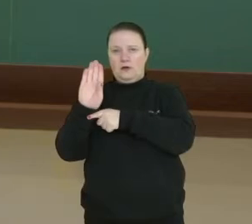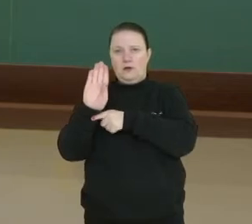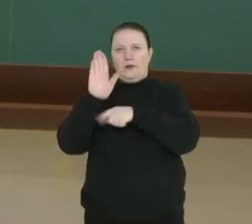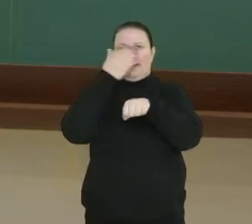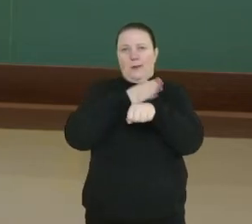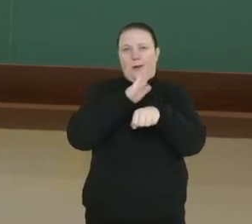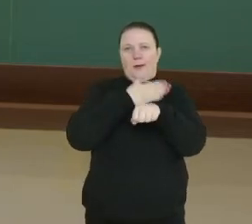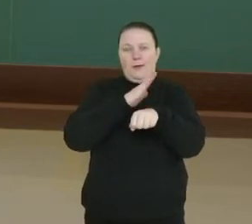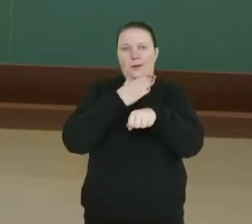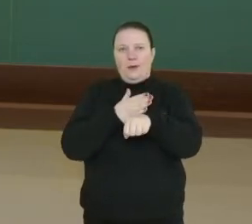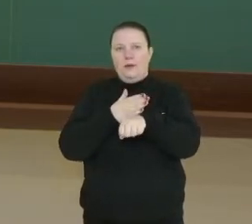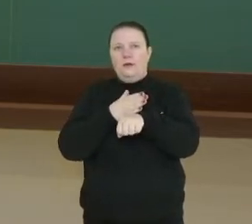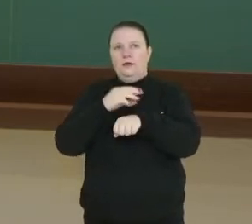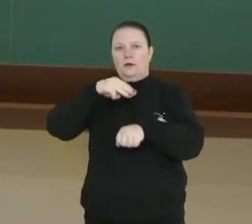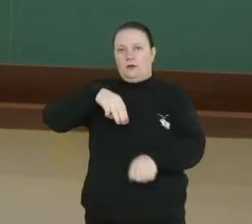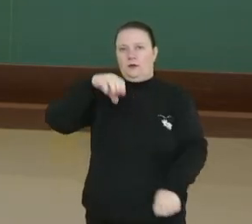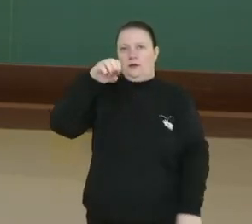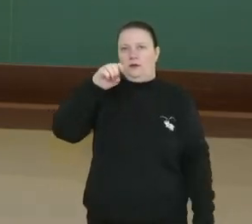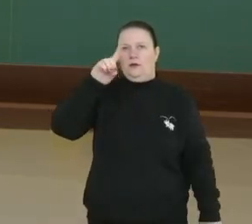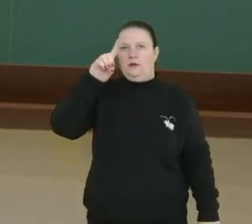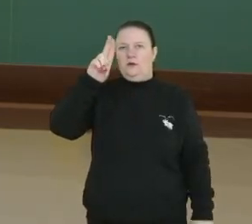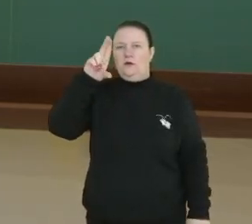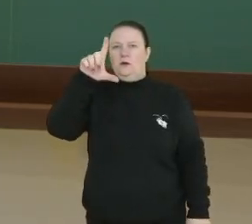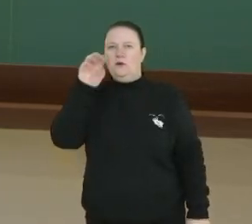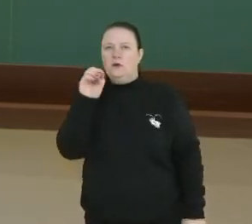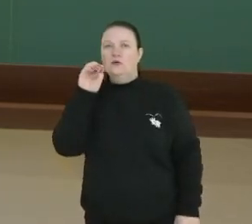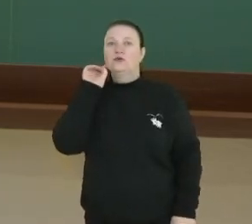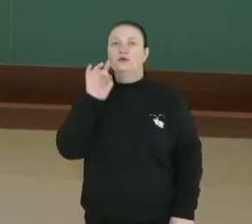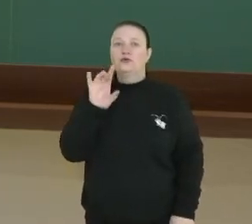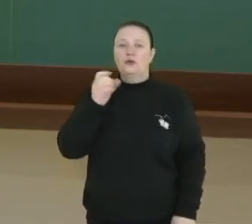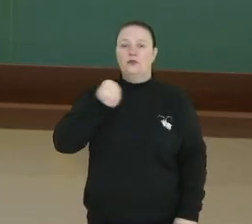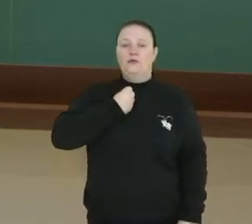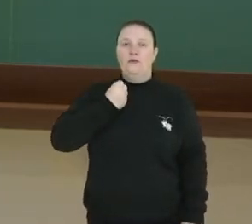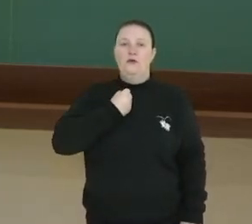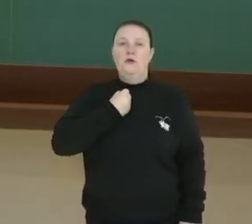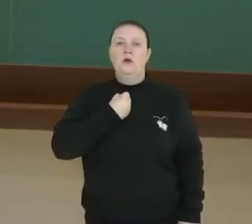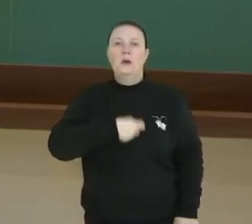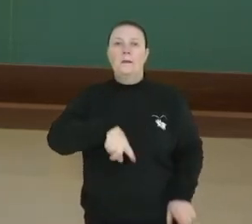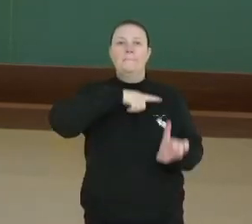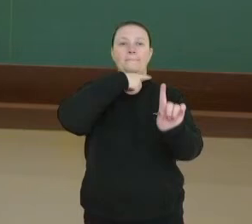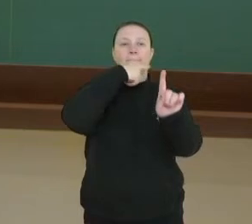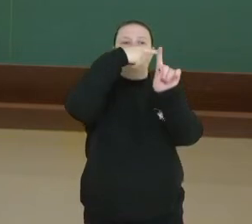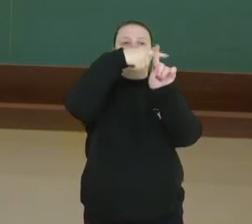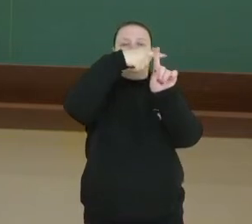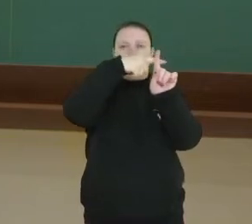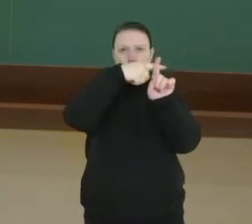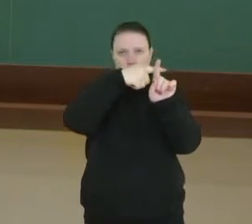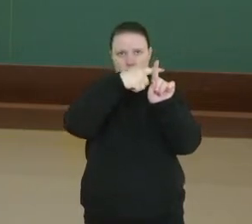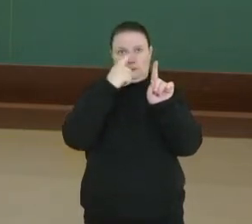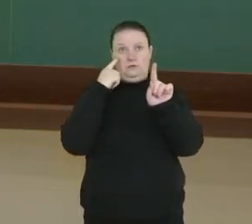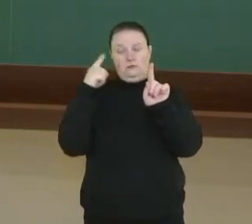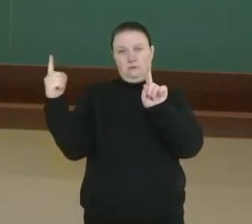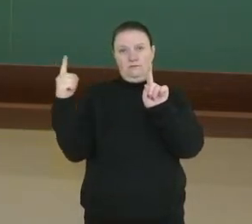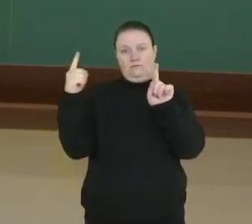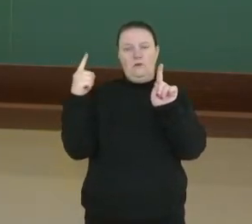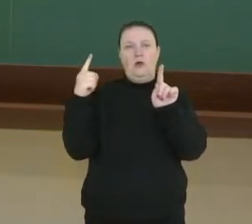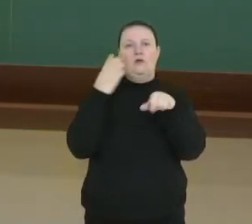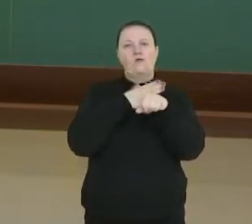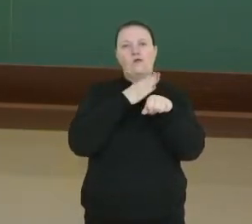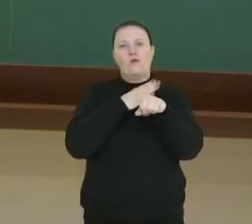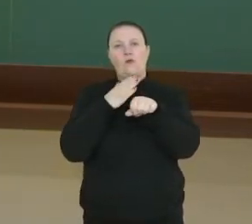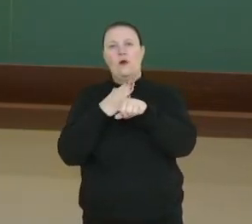que módulo a gente só vai considerar o valor positivo, fazendo a nossa continha aqui, toda a nossa operação, achamos